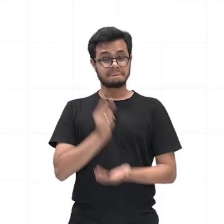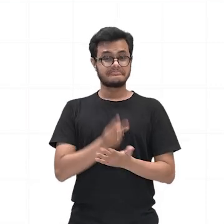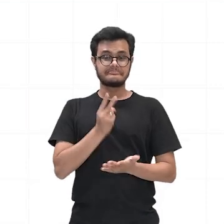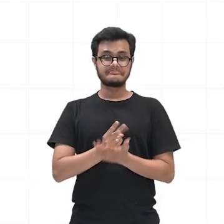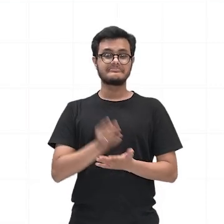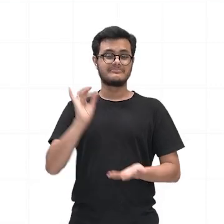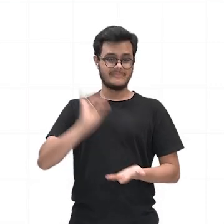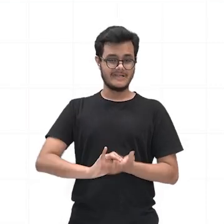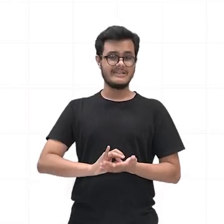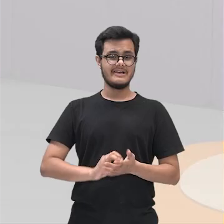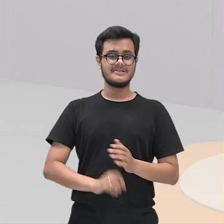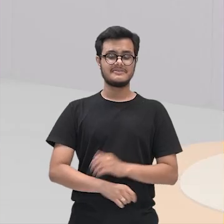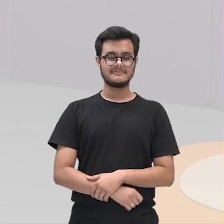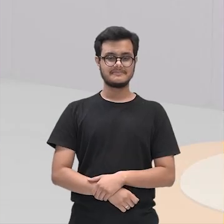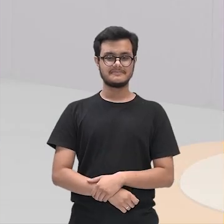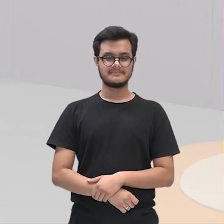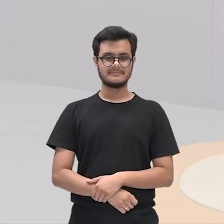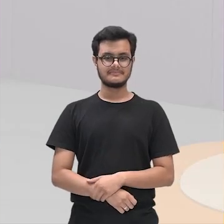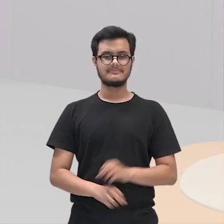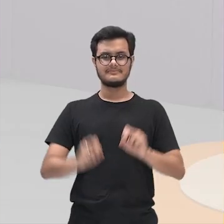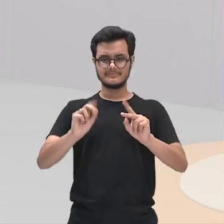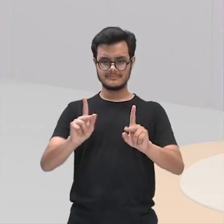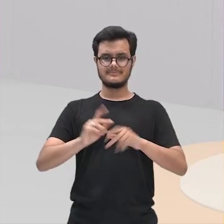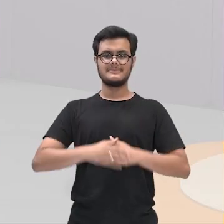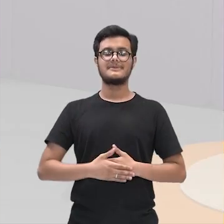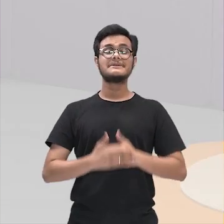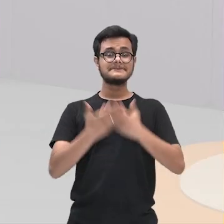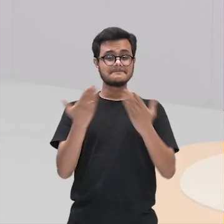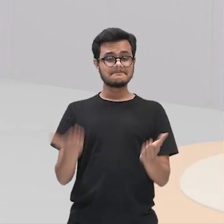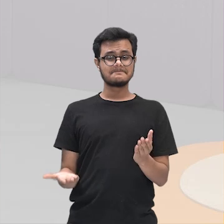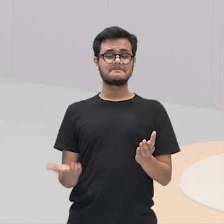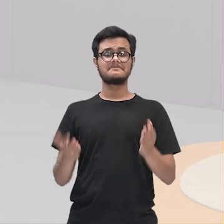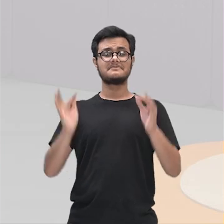o direito, certo? Então,